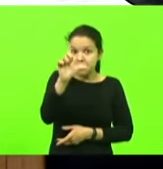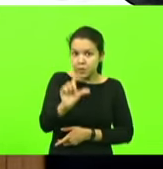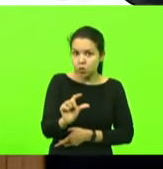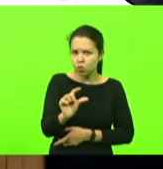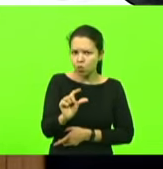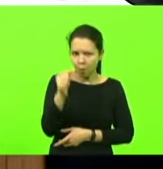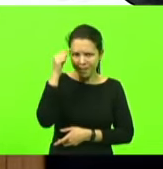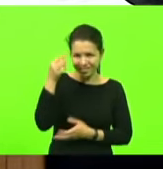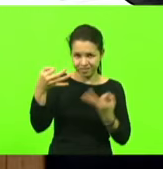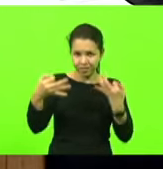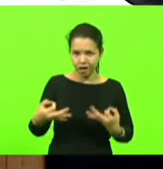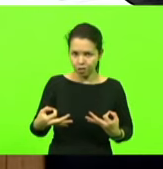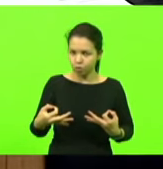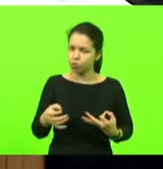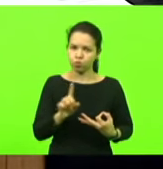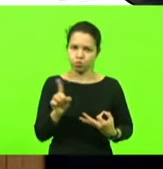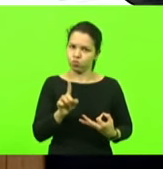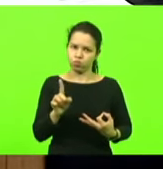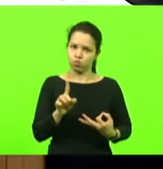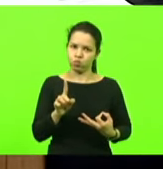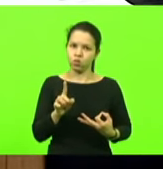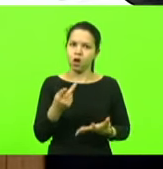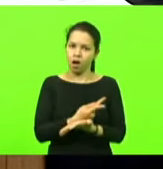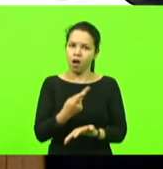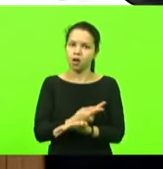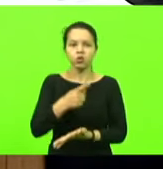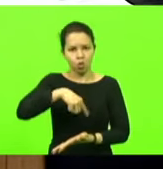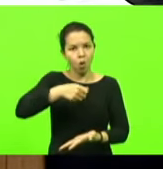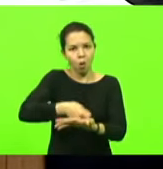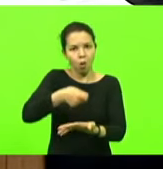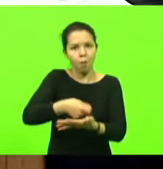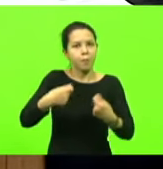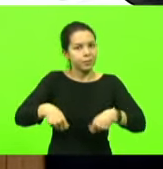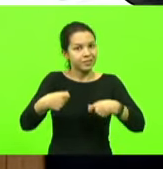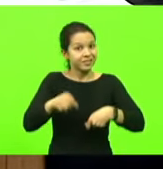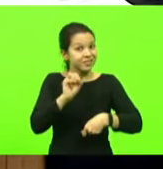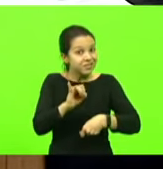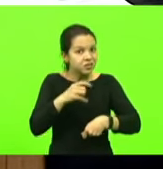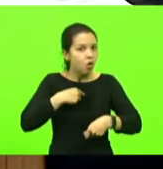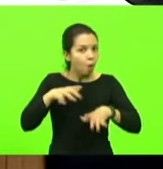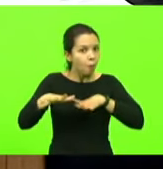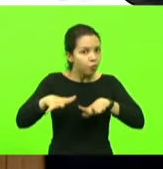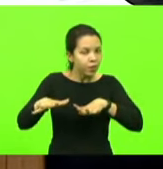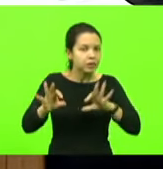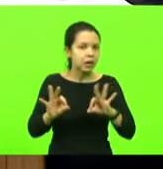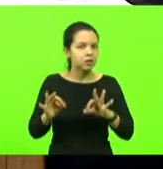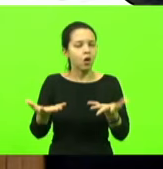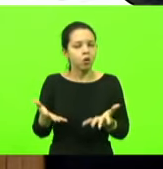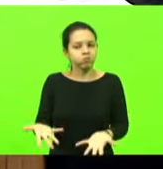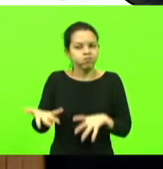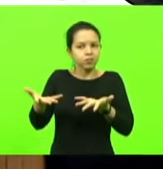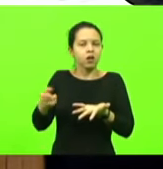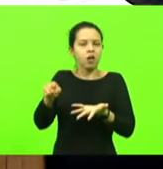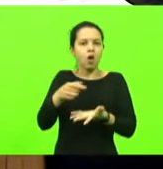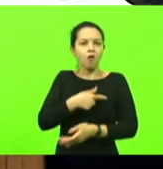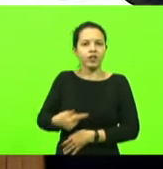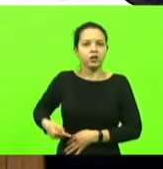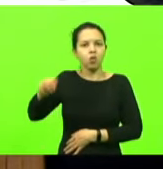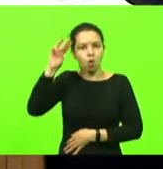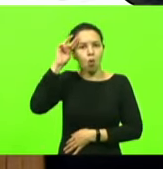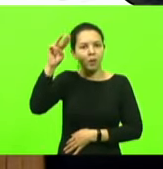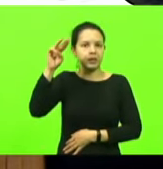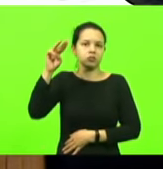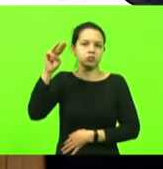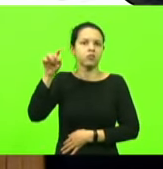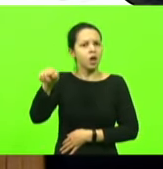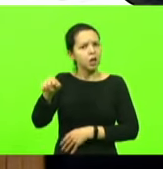certo. Não está certo, nós temos que cobrar. Se nós não fizermos esse movimento, e agora eu quero enaltecer o governador de Estado, Carlos Moisés, por ter